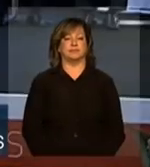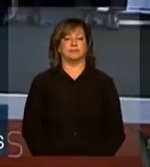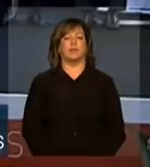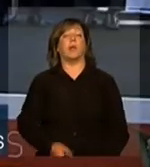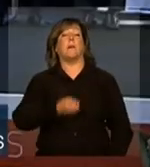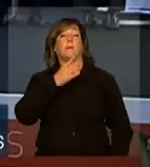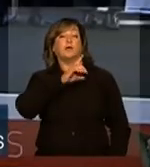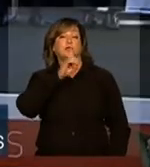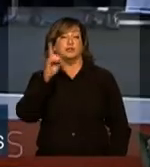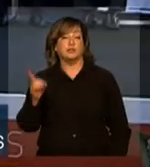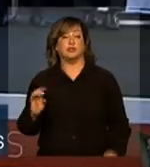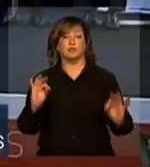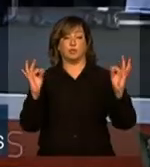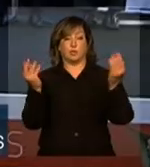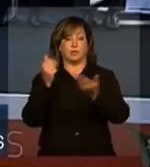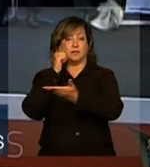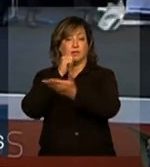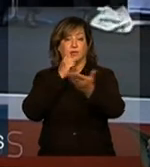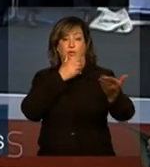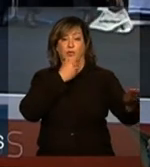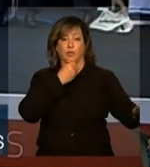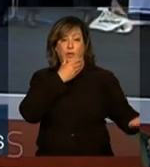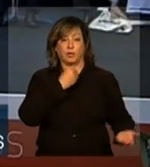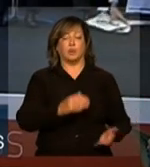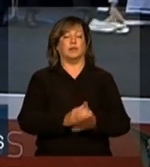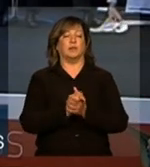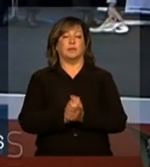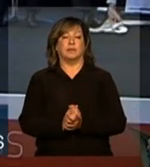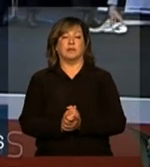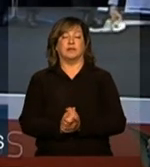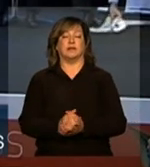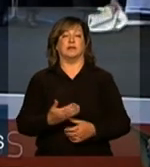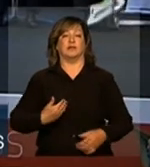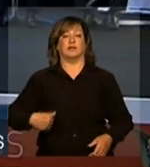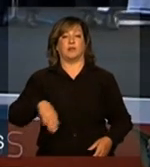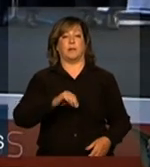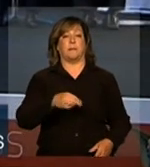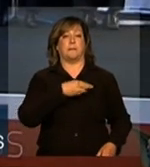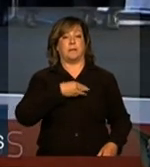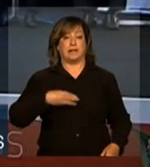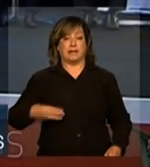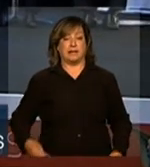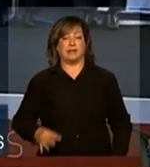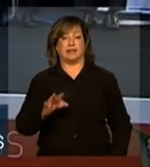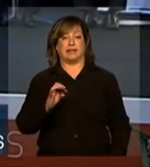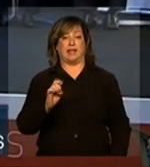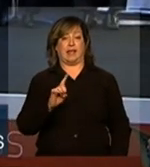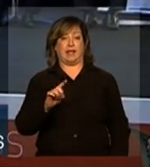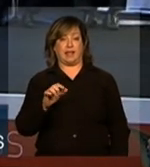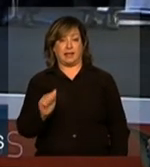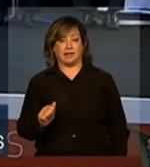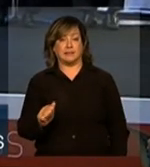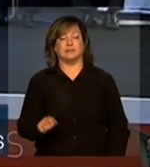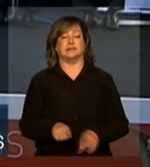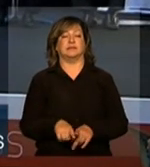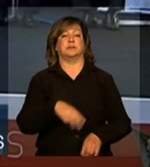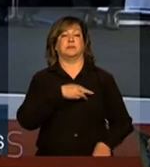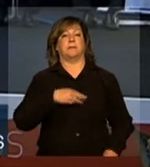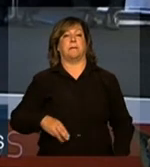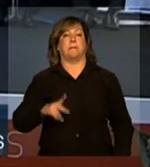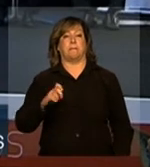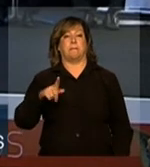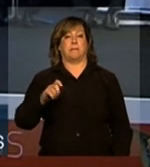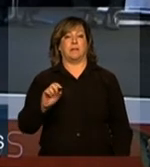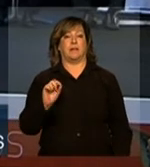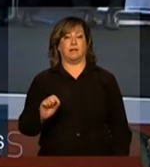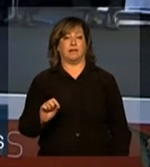Bom dia a todas, bom dia a todos. Cumprimentar nossa ministra Tereza Campelo, ministro Pepe Vargas,